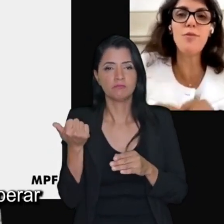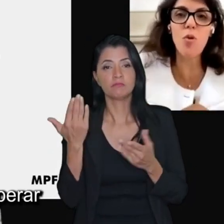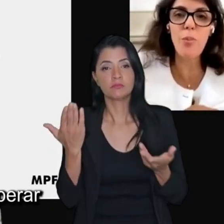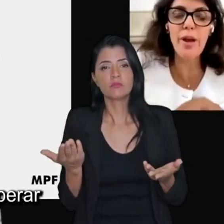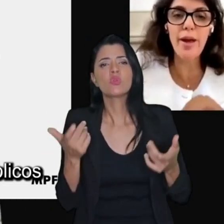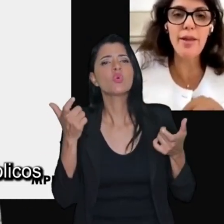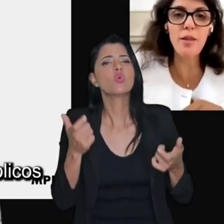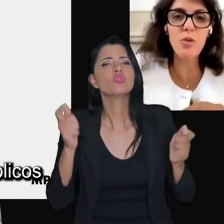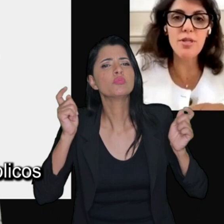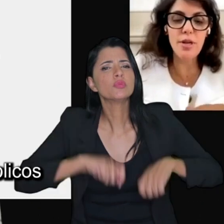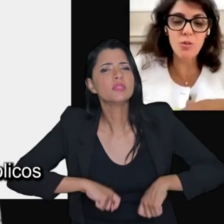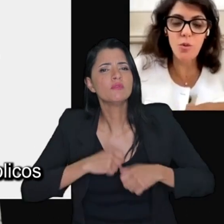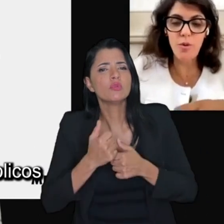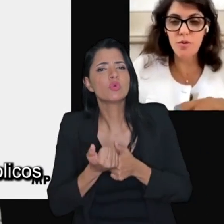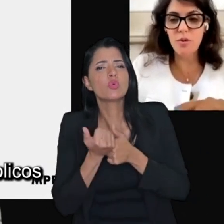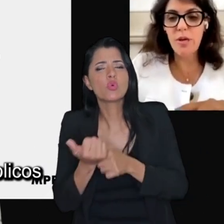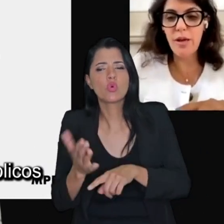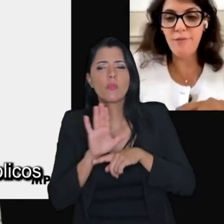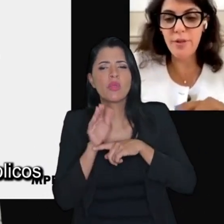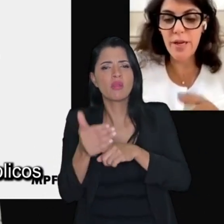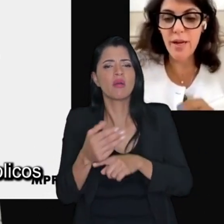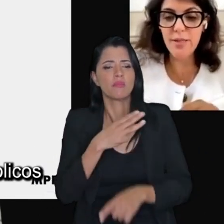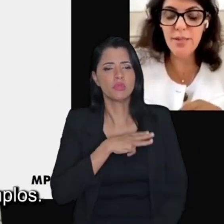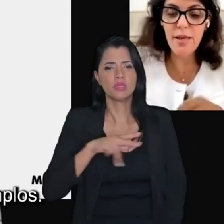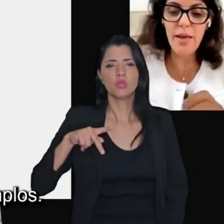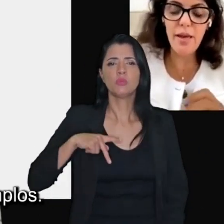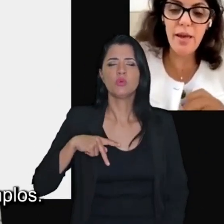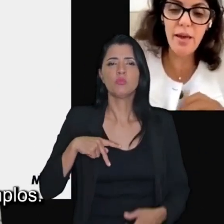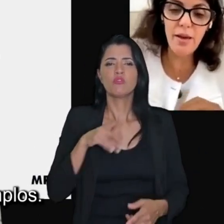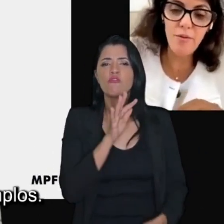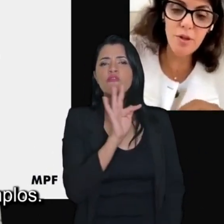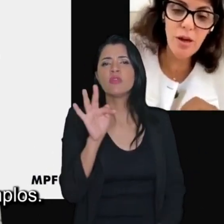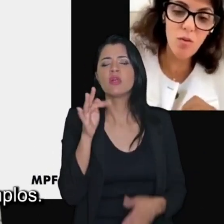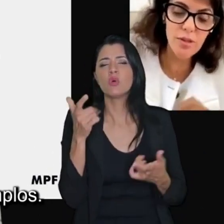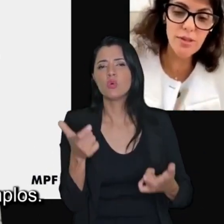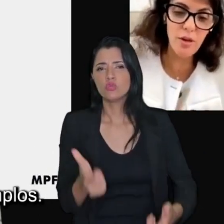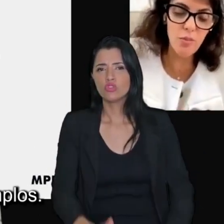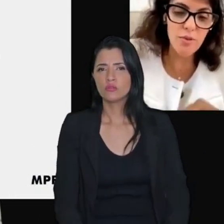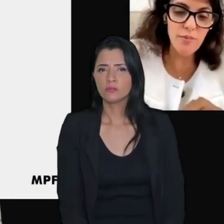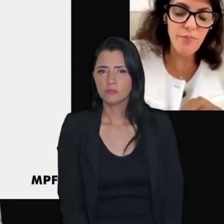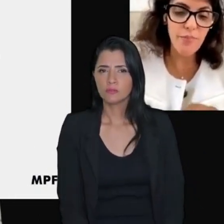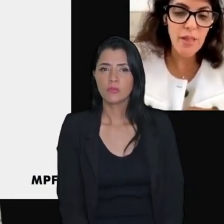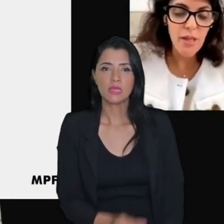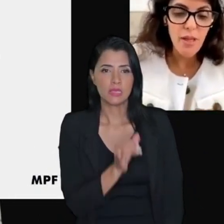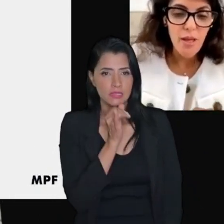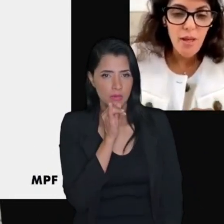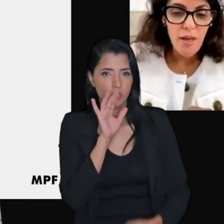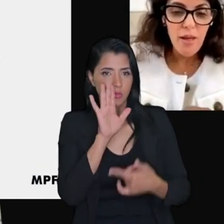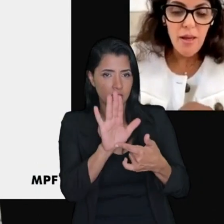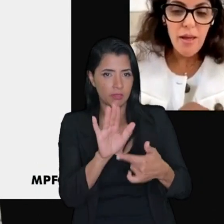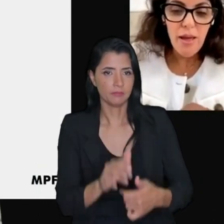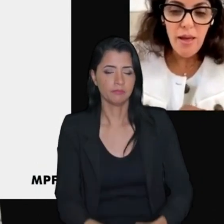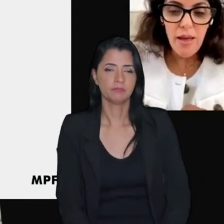onde é possível cooperar entre ministérios públicos federais? Vou dar alguns exemplos.